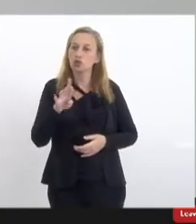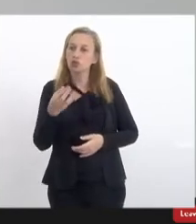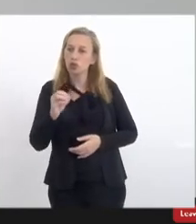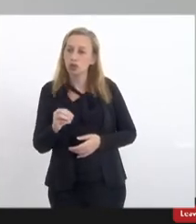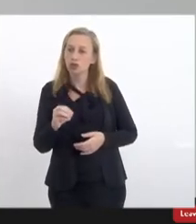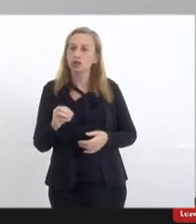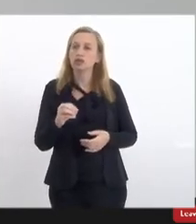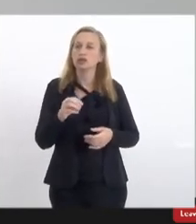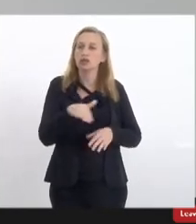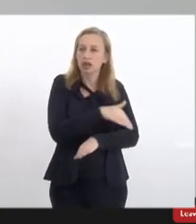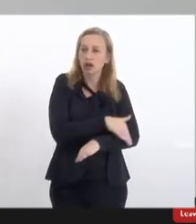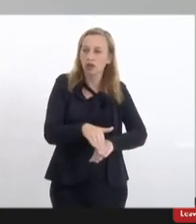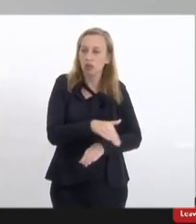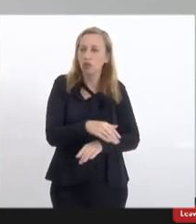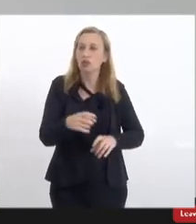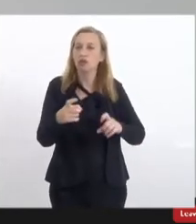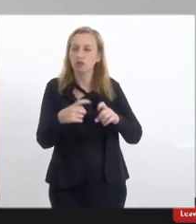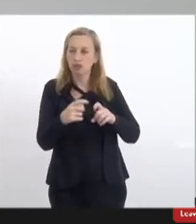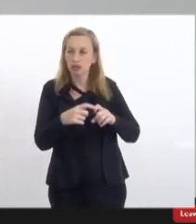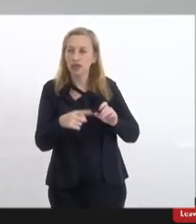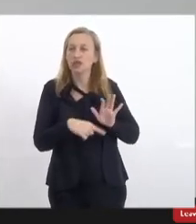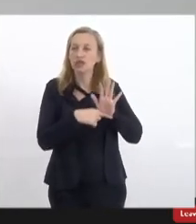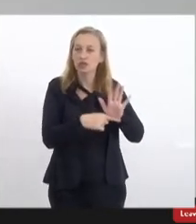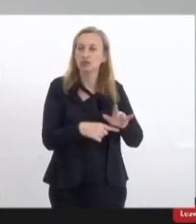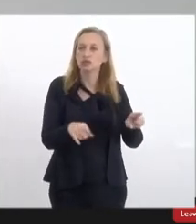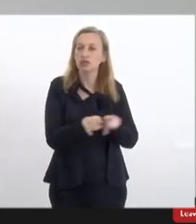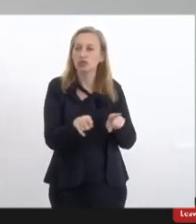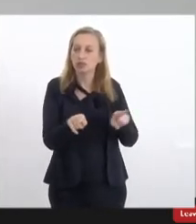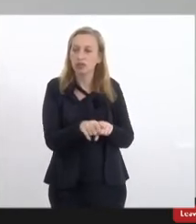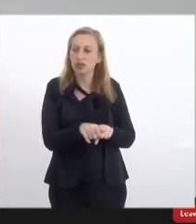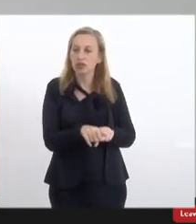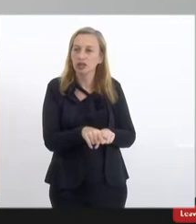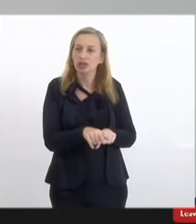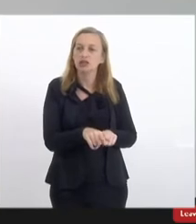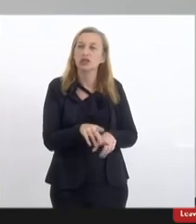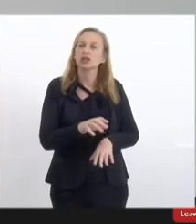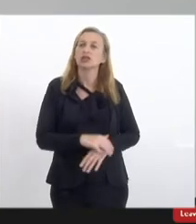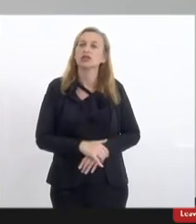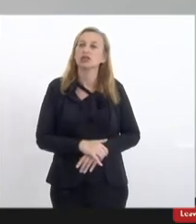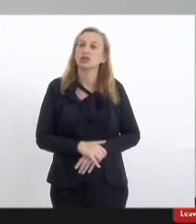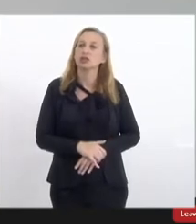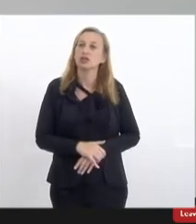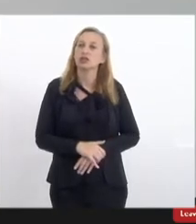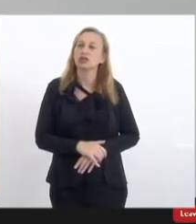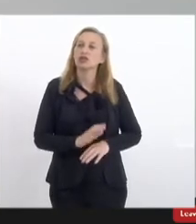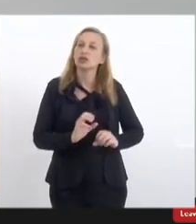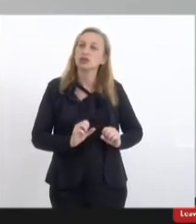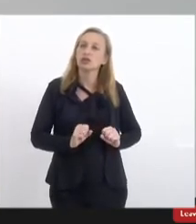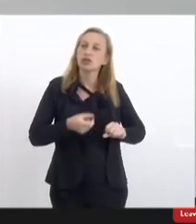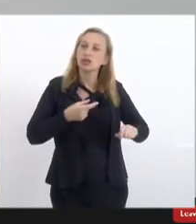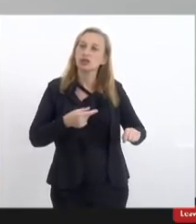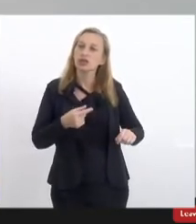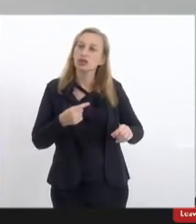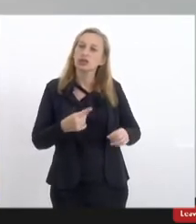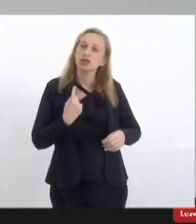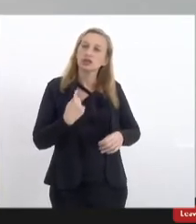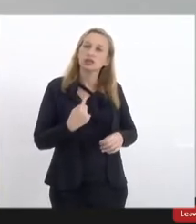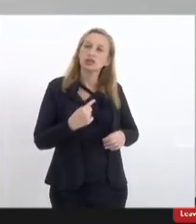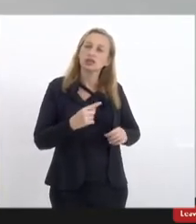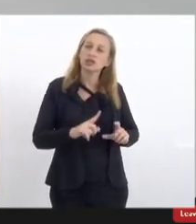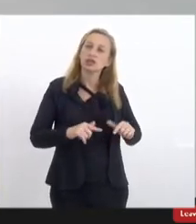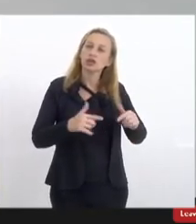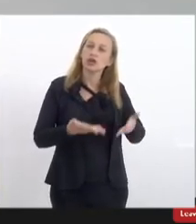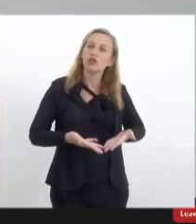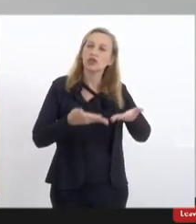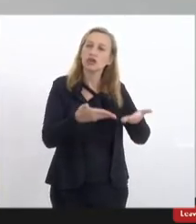a Secretaria de Assistência, né, que é o nosso parceiro também, juntamente com o Centro Pop. E aí a gente investiu bastante nas abordagens,